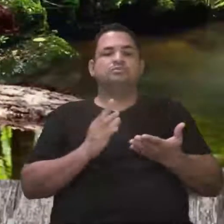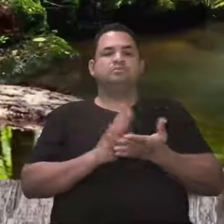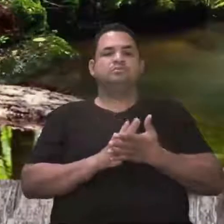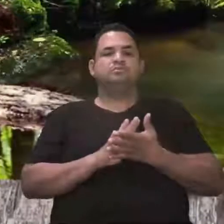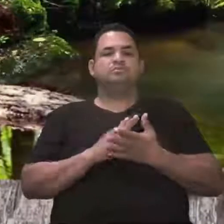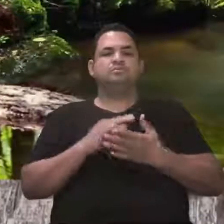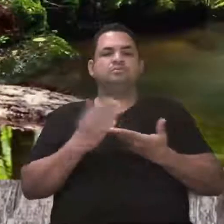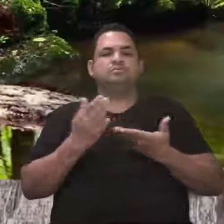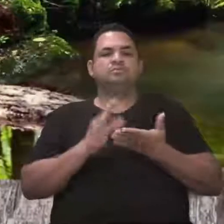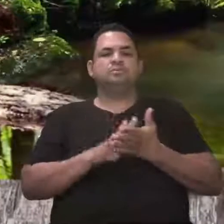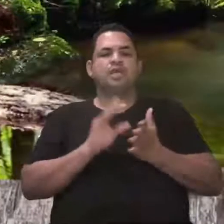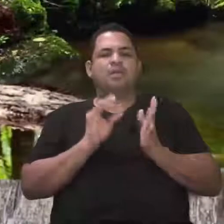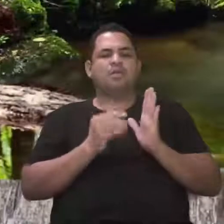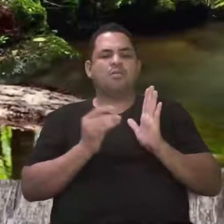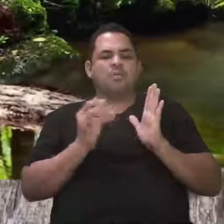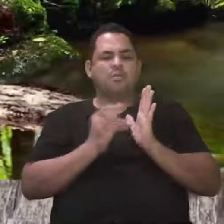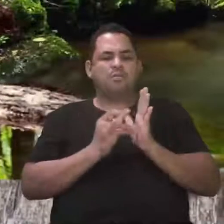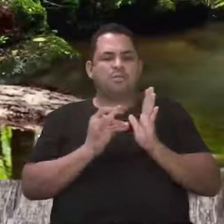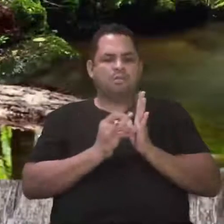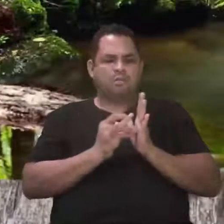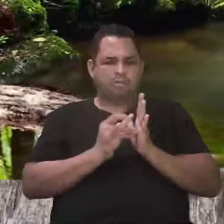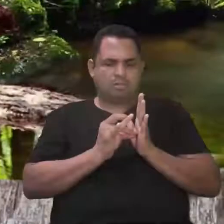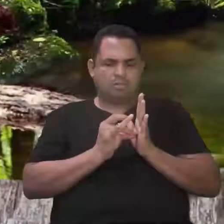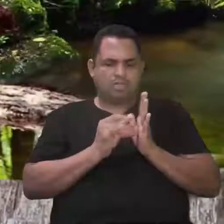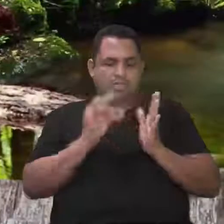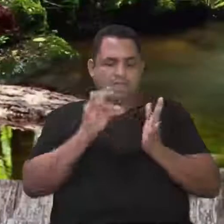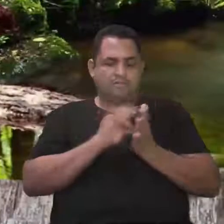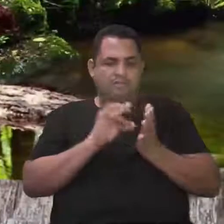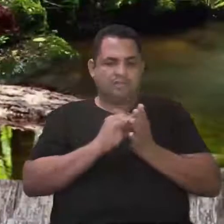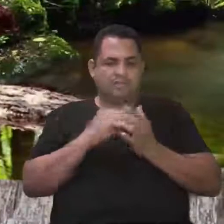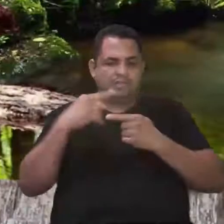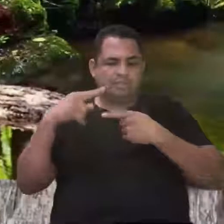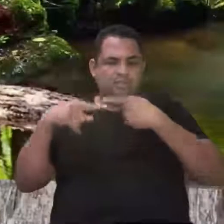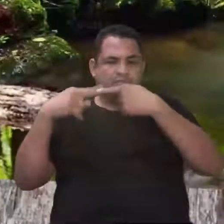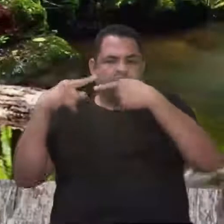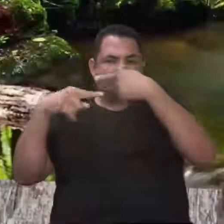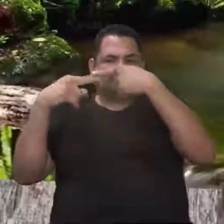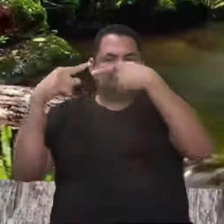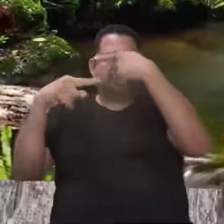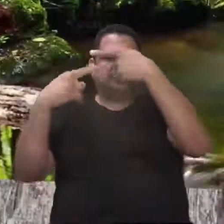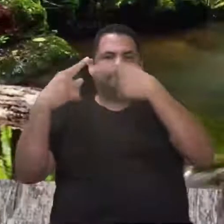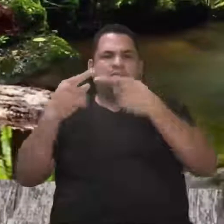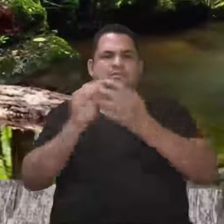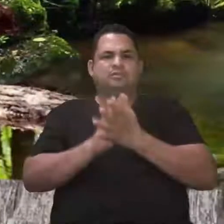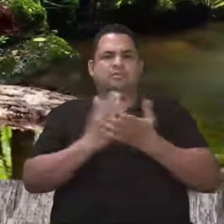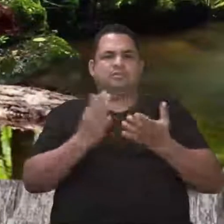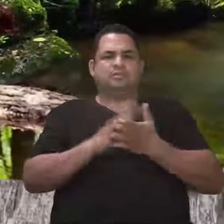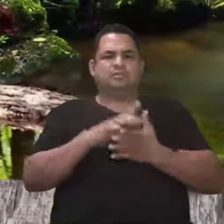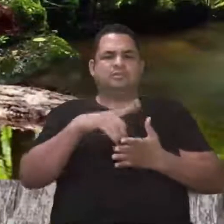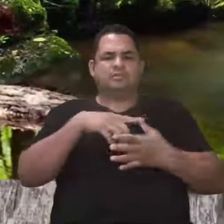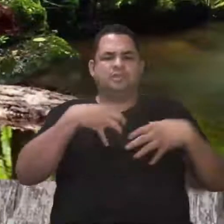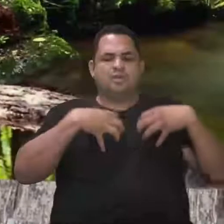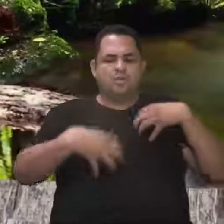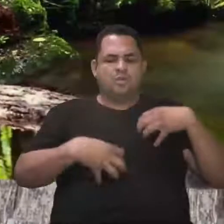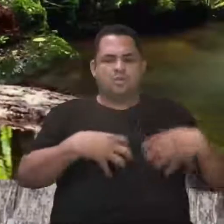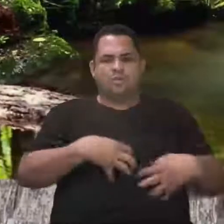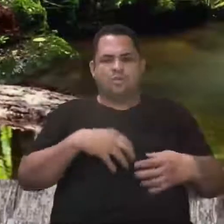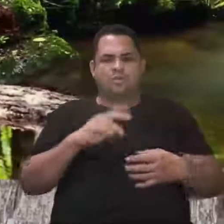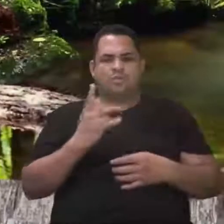uma evidência evolutiva, que a primeira evidência evolutiva que nós estamos falando, que é a presença de órgãos